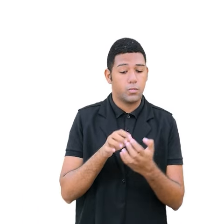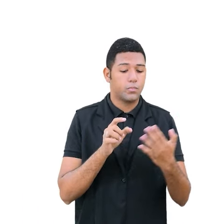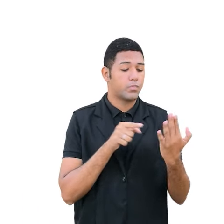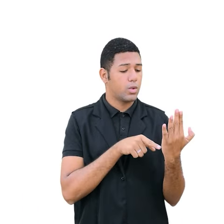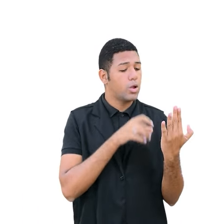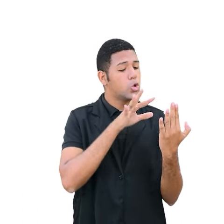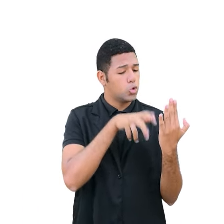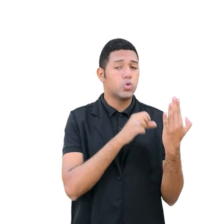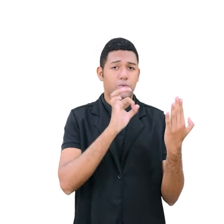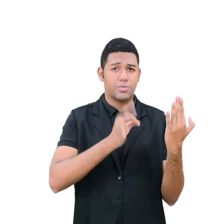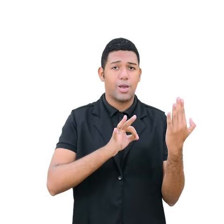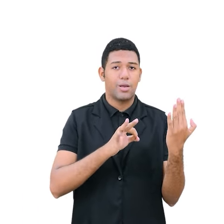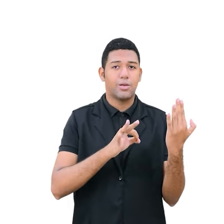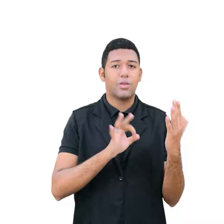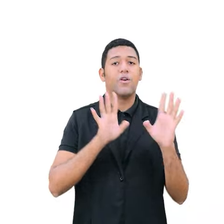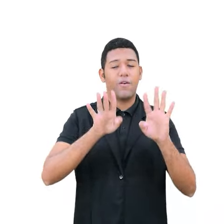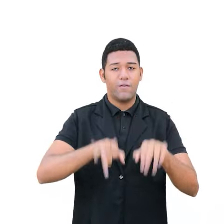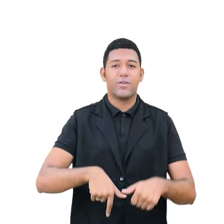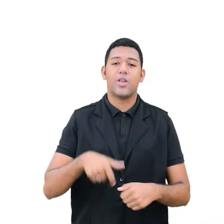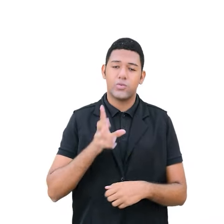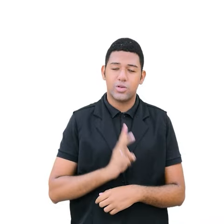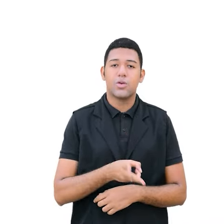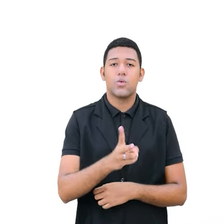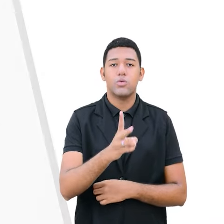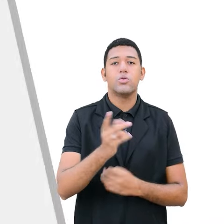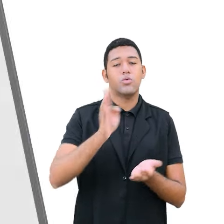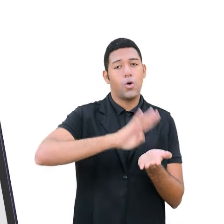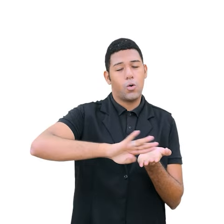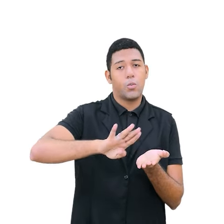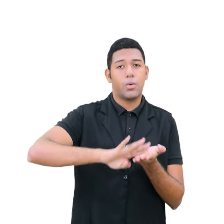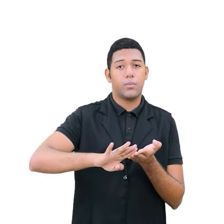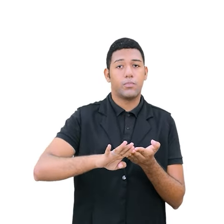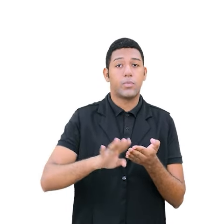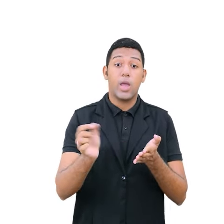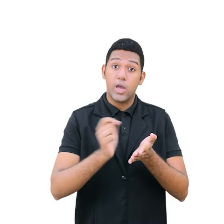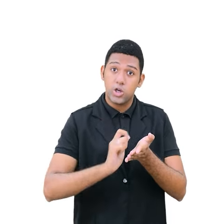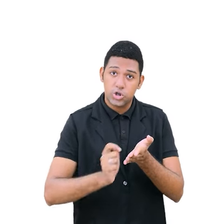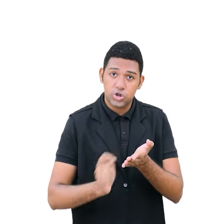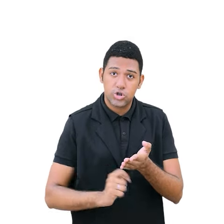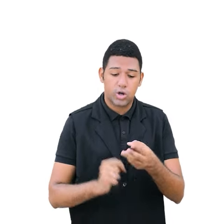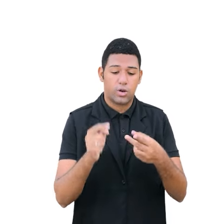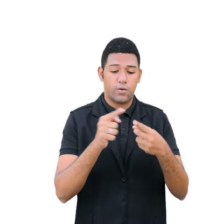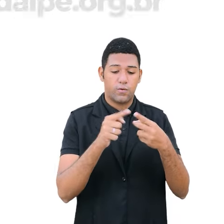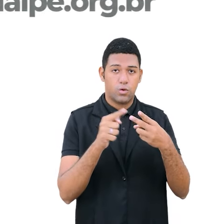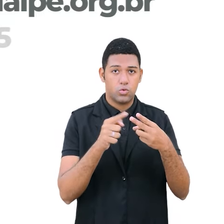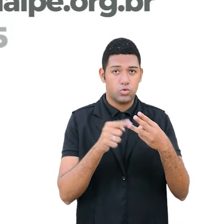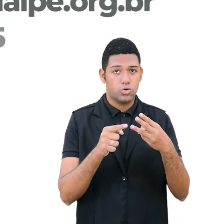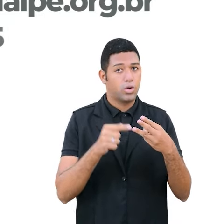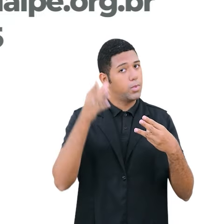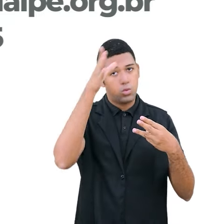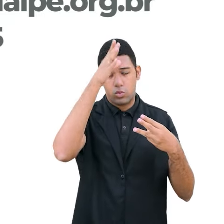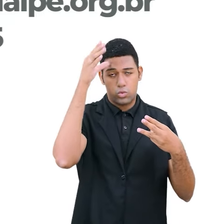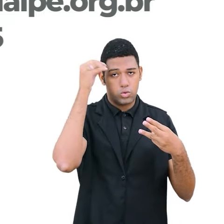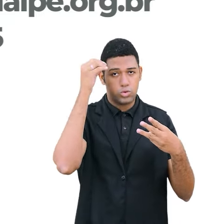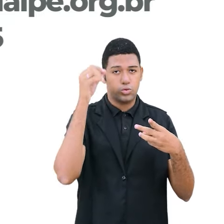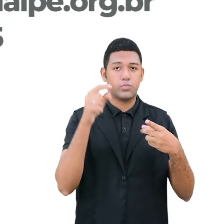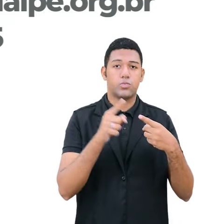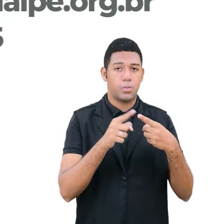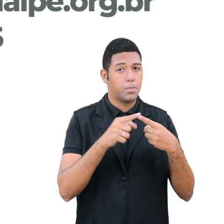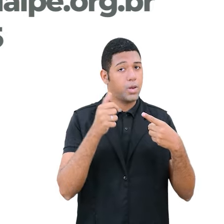@p.granette e depois siga o procedimento do seu banco anote nossas Chaves pics para não esquecer